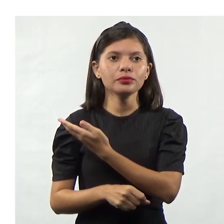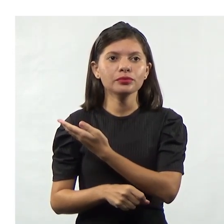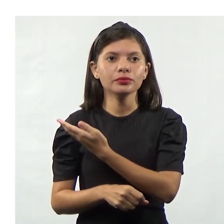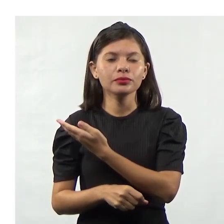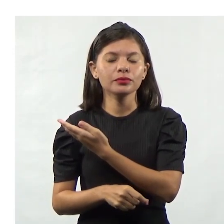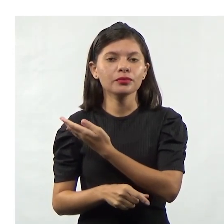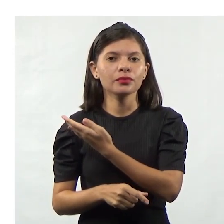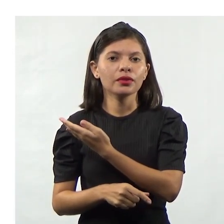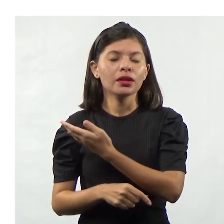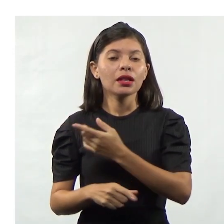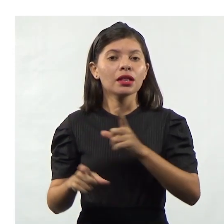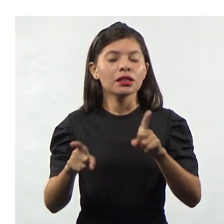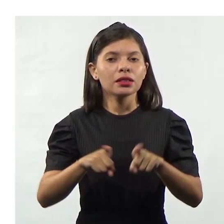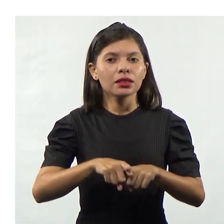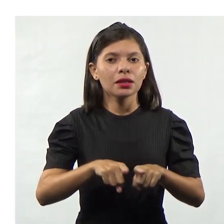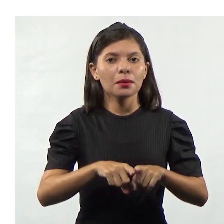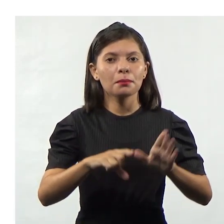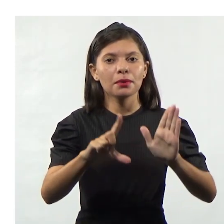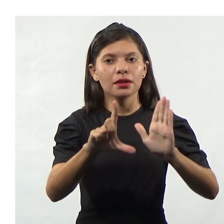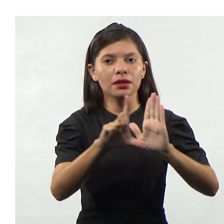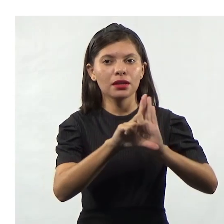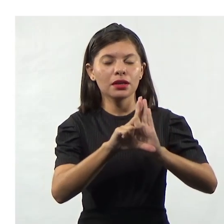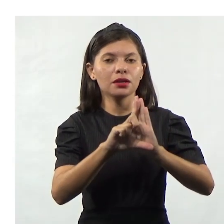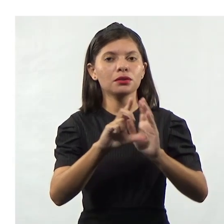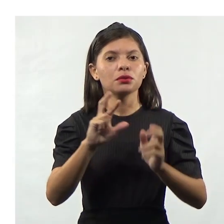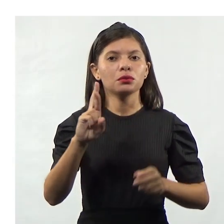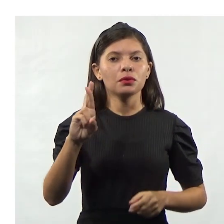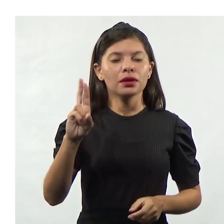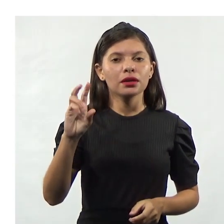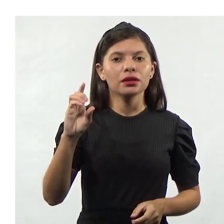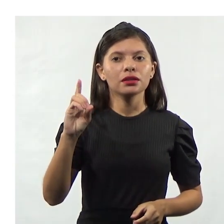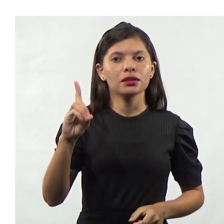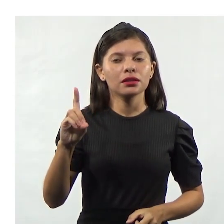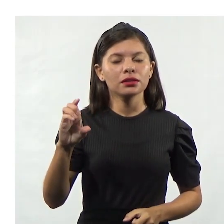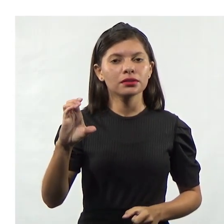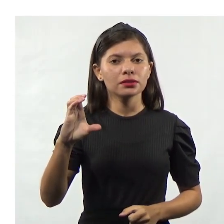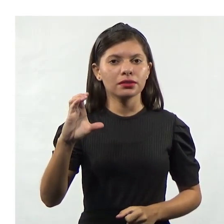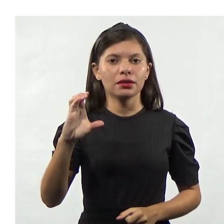de 2002, e também a Lei do RDC, que é a Lei